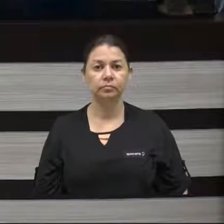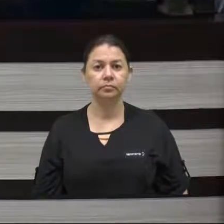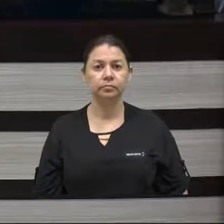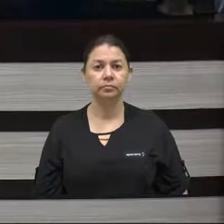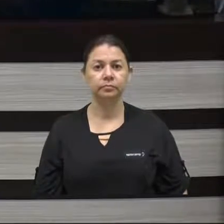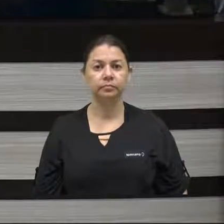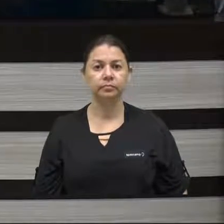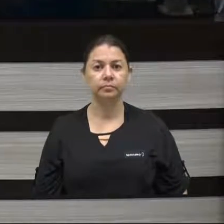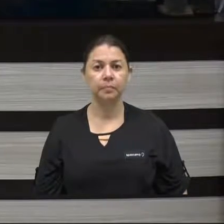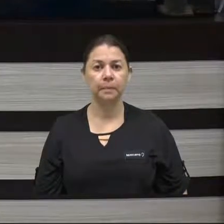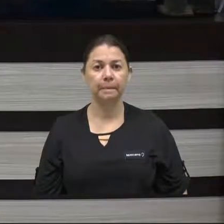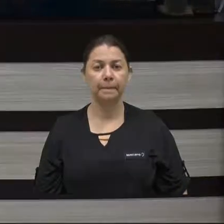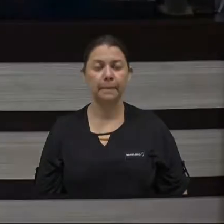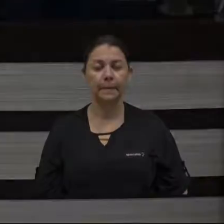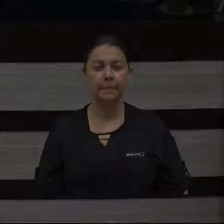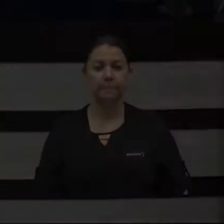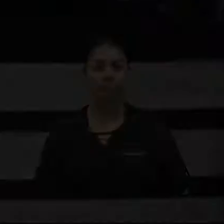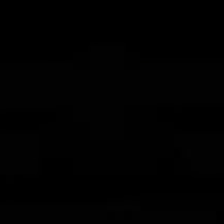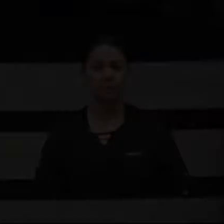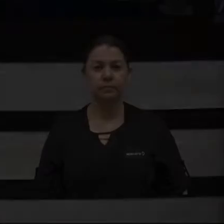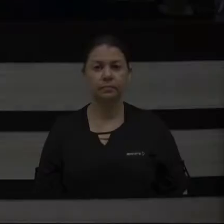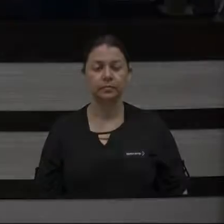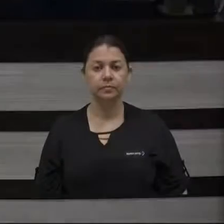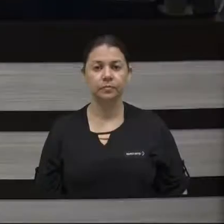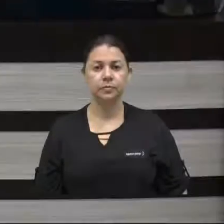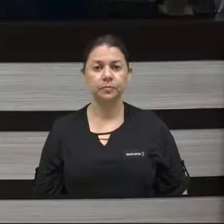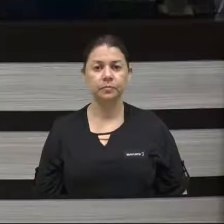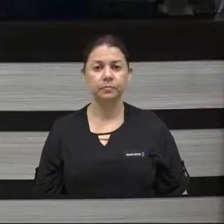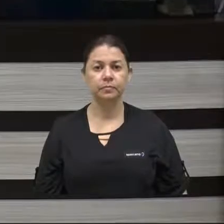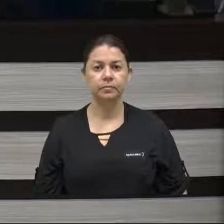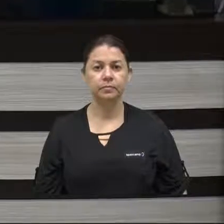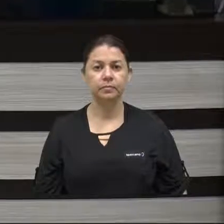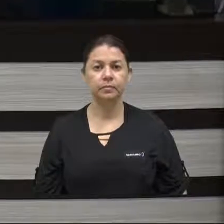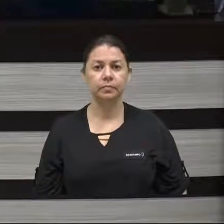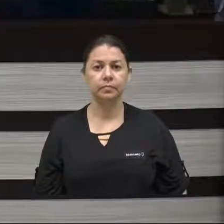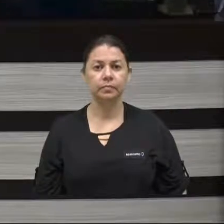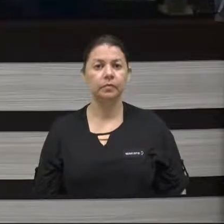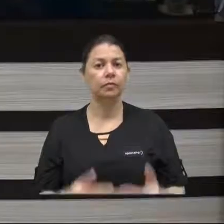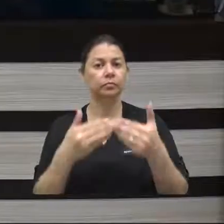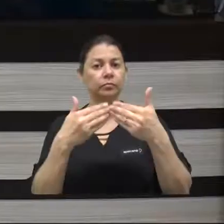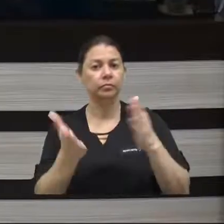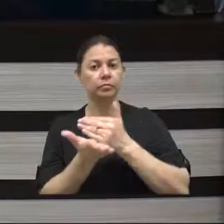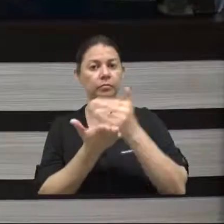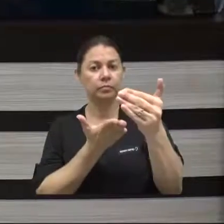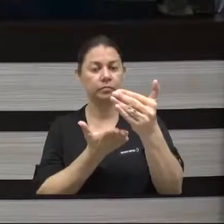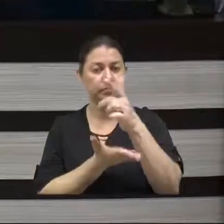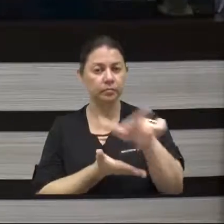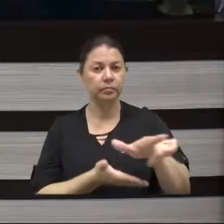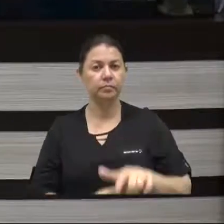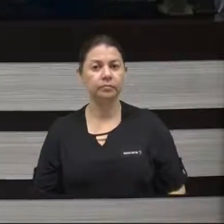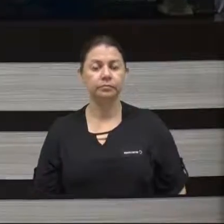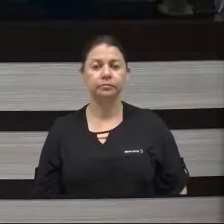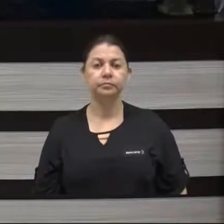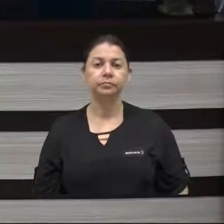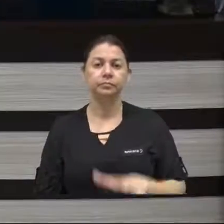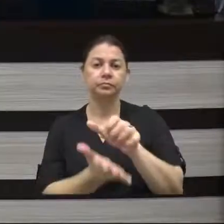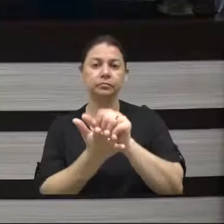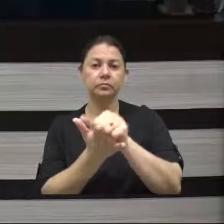Suspenda a sessão. Sessão está reaberta. Requerimento